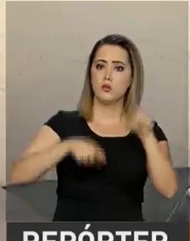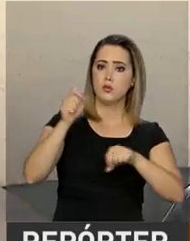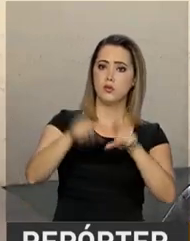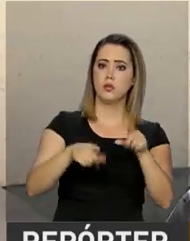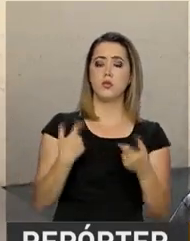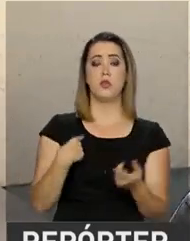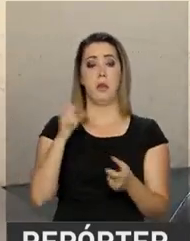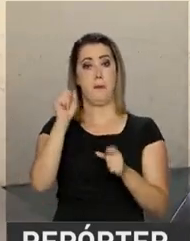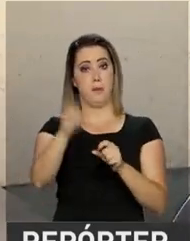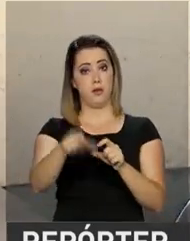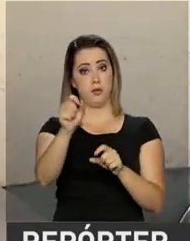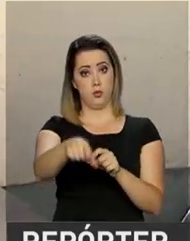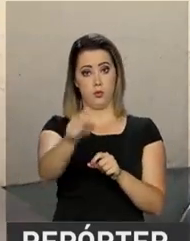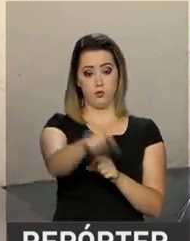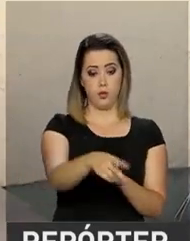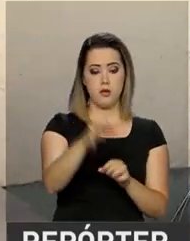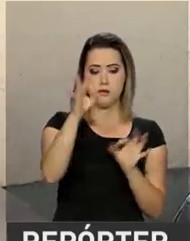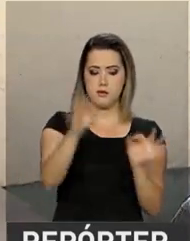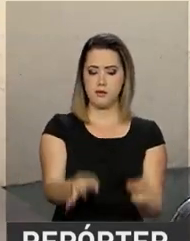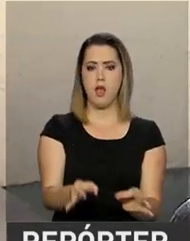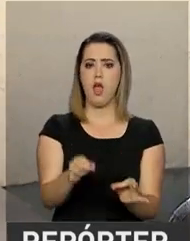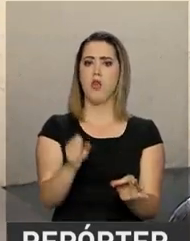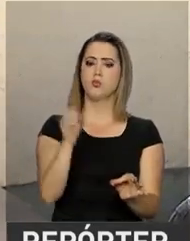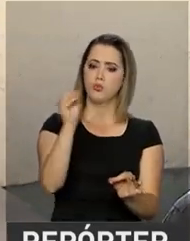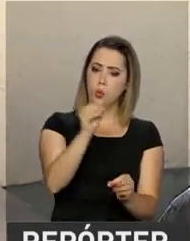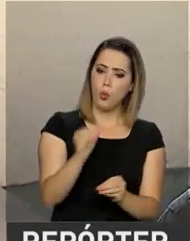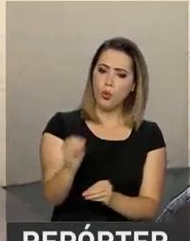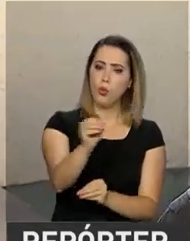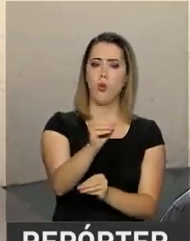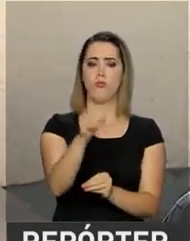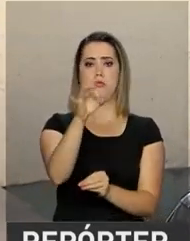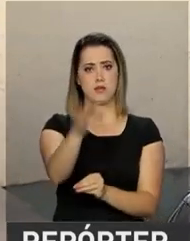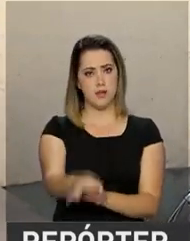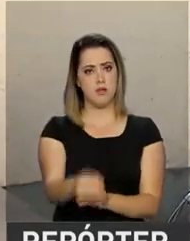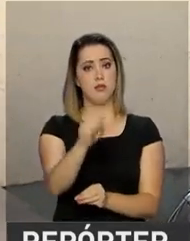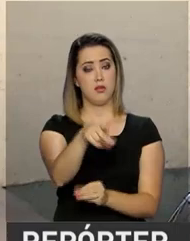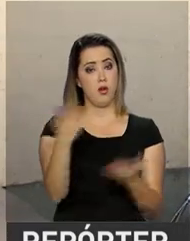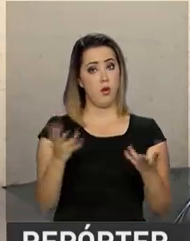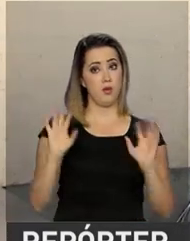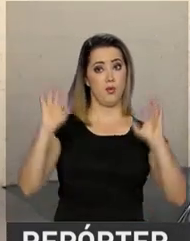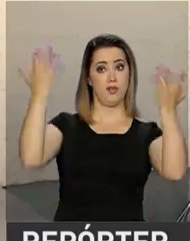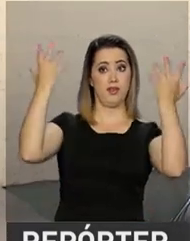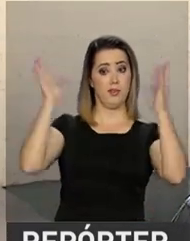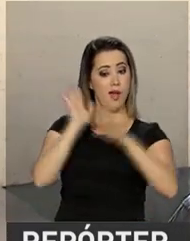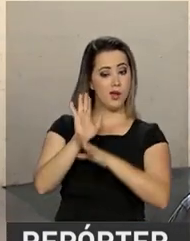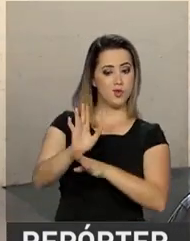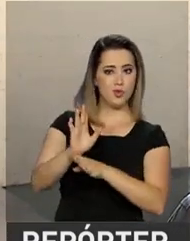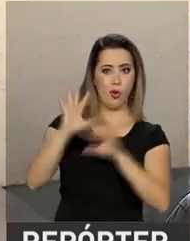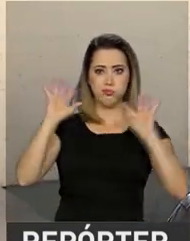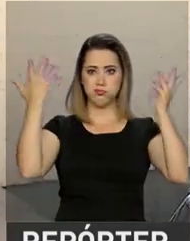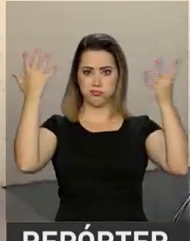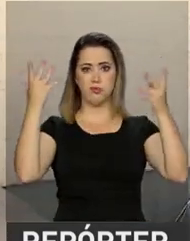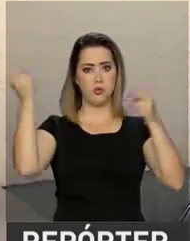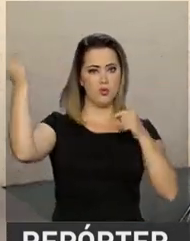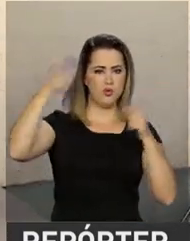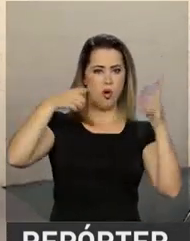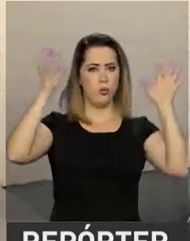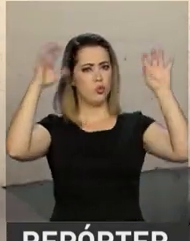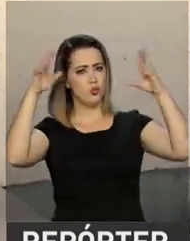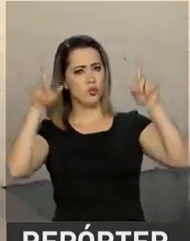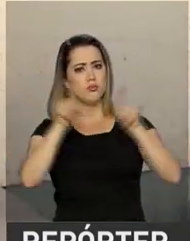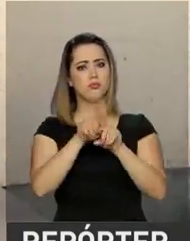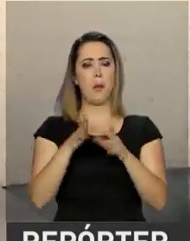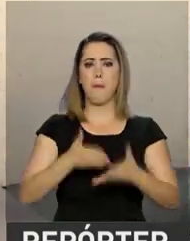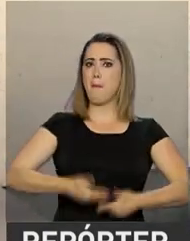na época ideal com sementes de qualidade com adubação necessária e com as condições climáticas ao longo do ciclo isso refletiu que a cultura pode